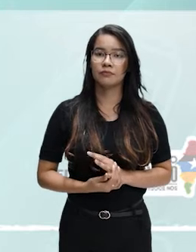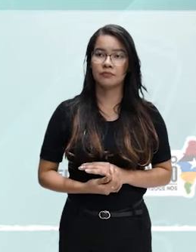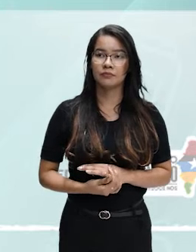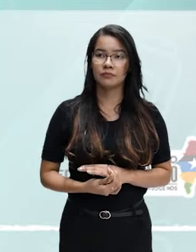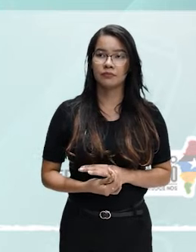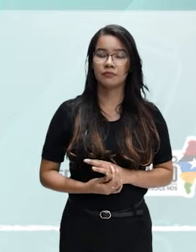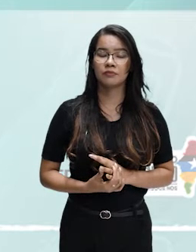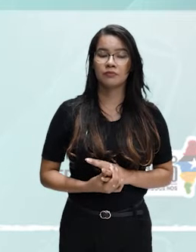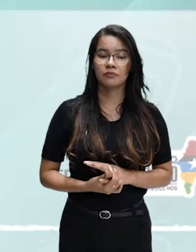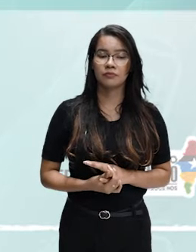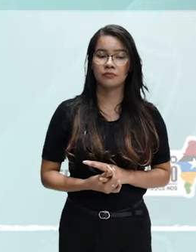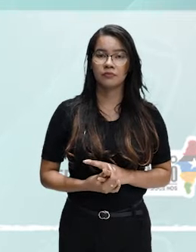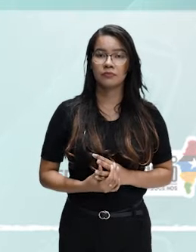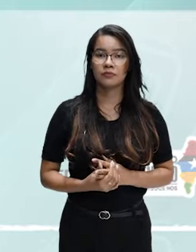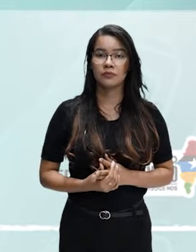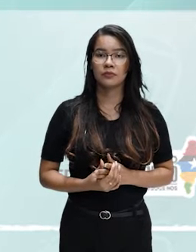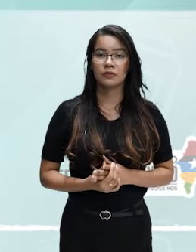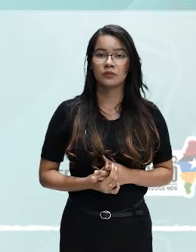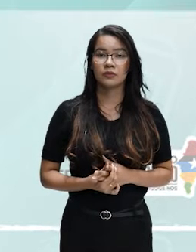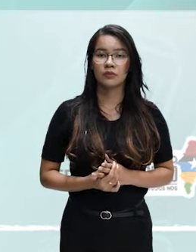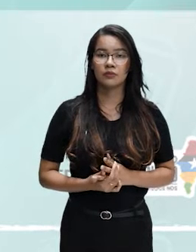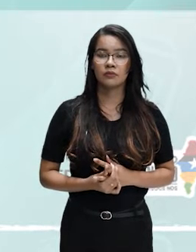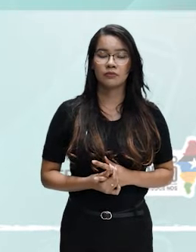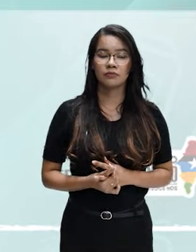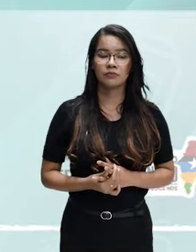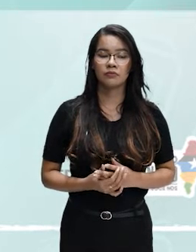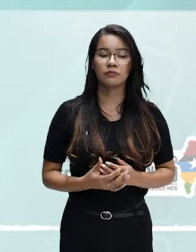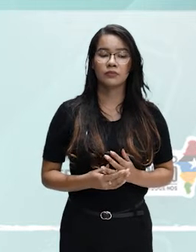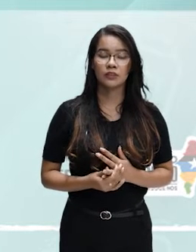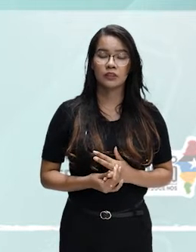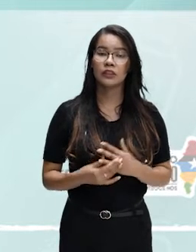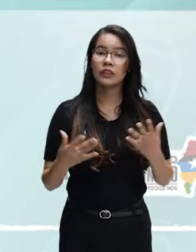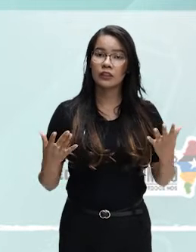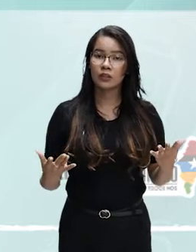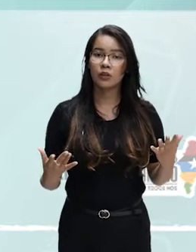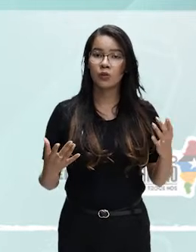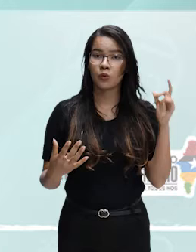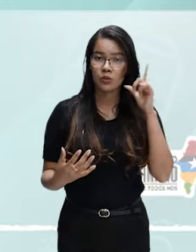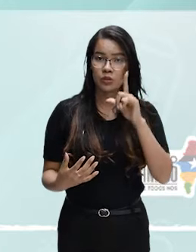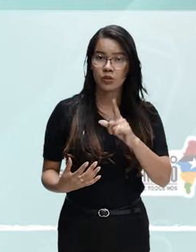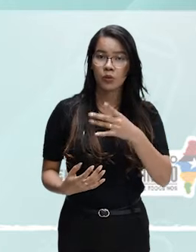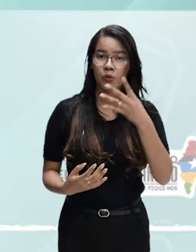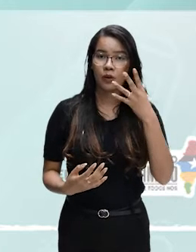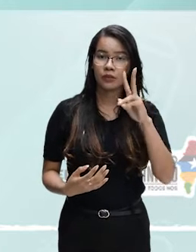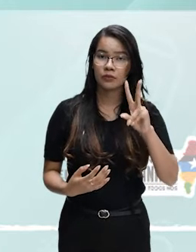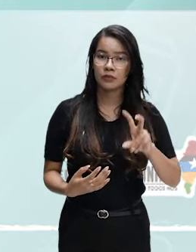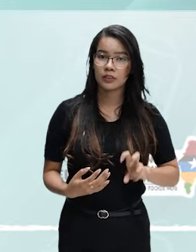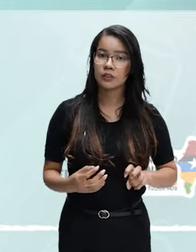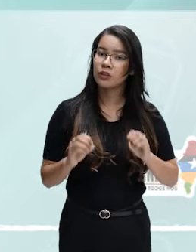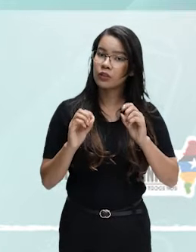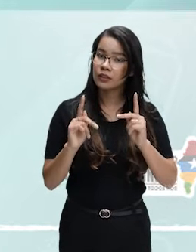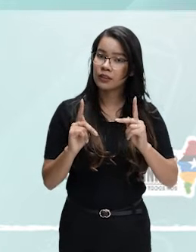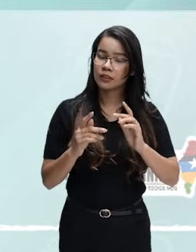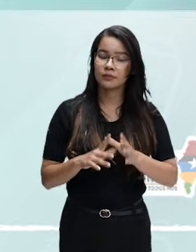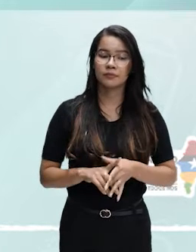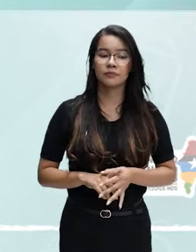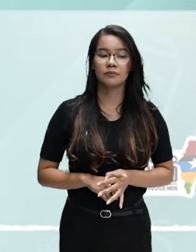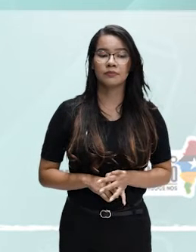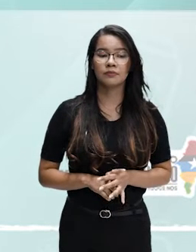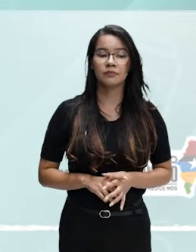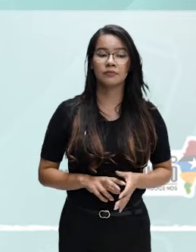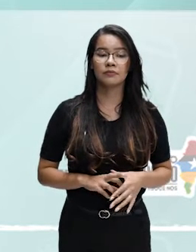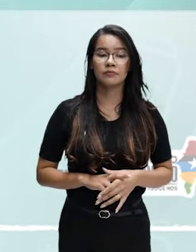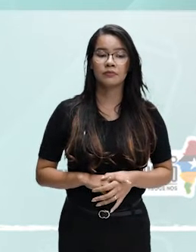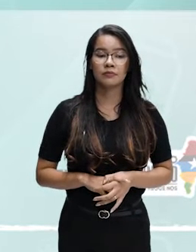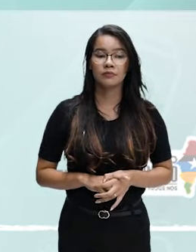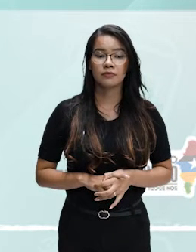pôde constatar que a bola atingiu a marca de 35 metros? Então, atingiu 4 vezes. Ok? Vamos lá, turma,